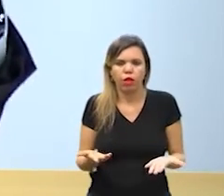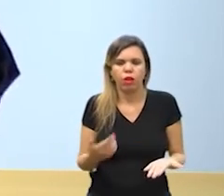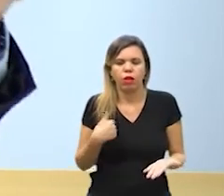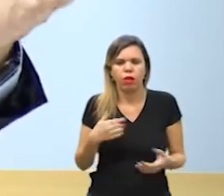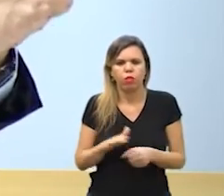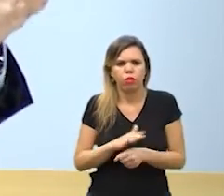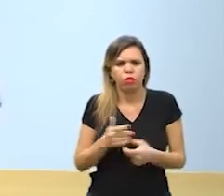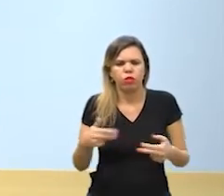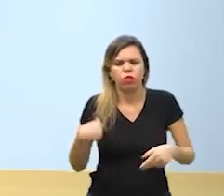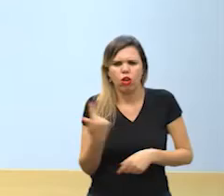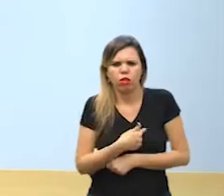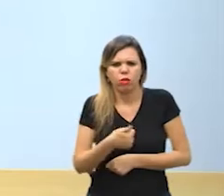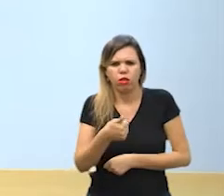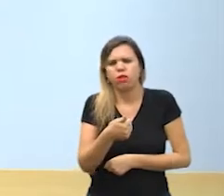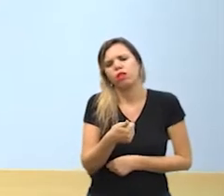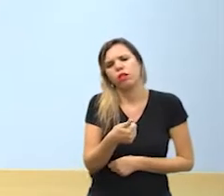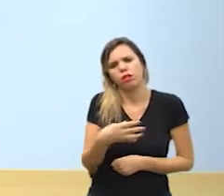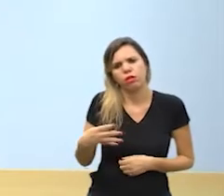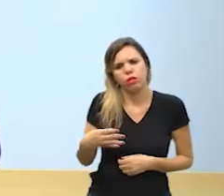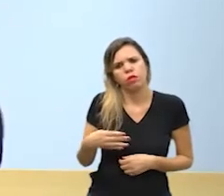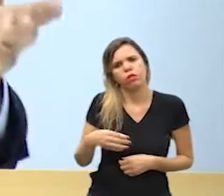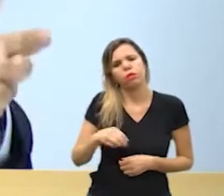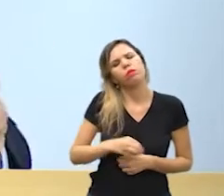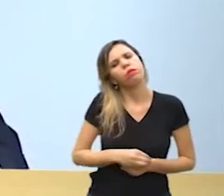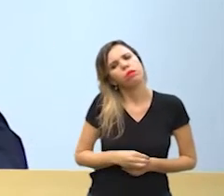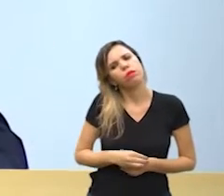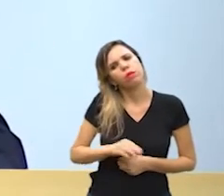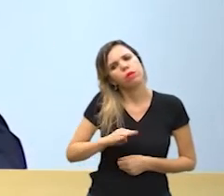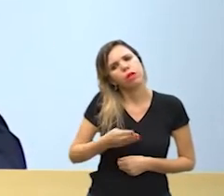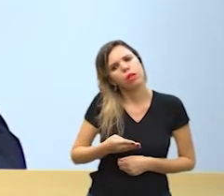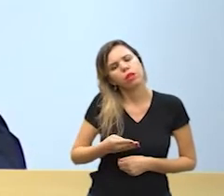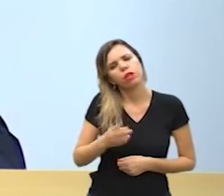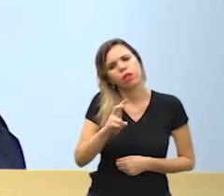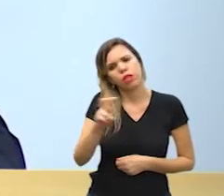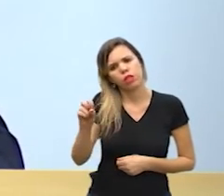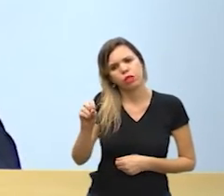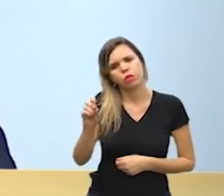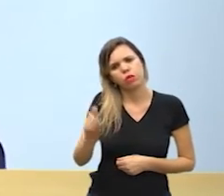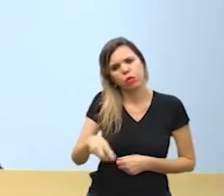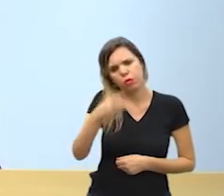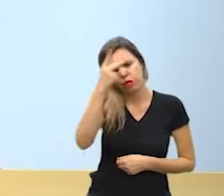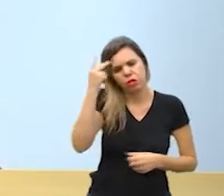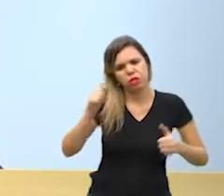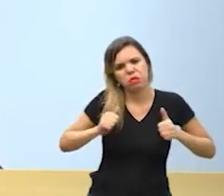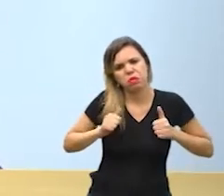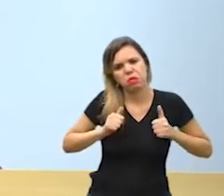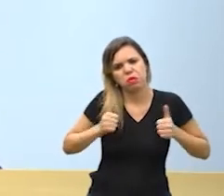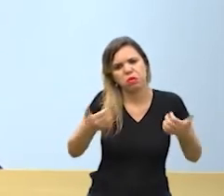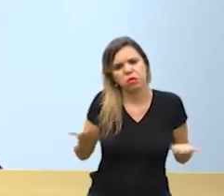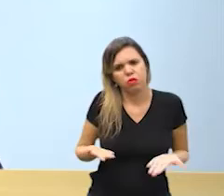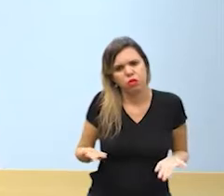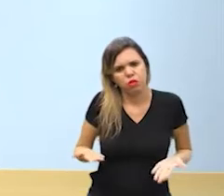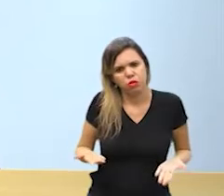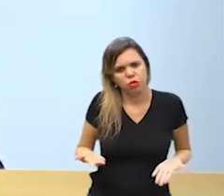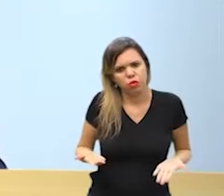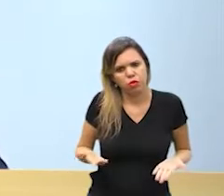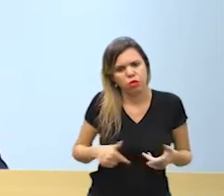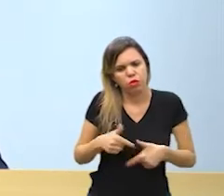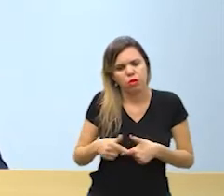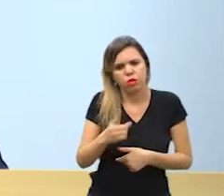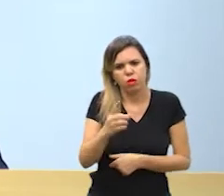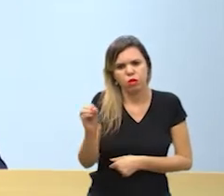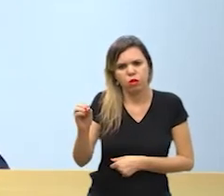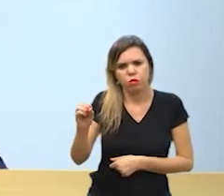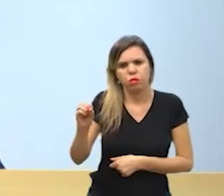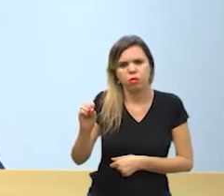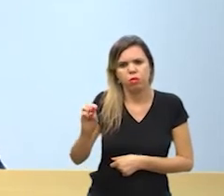fora. Se nós tínhamos 14 milhões e 500 mil desempregados, hoje nós estamos